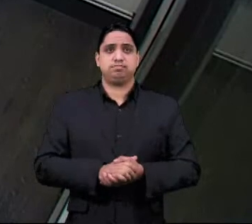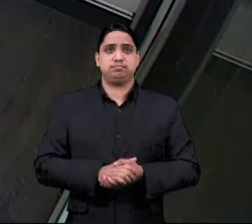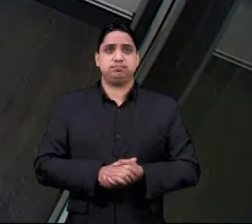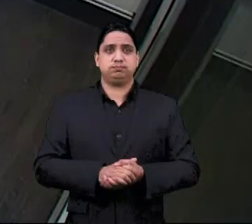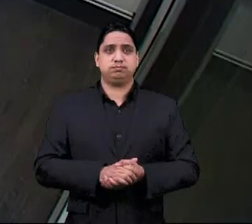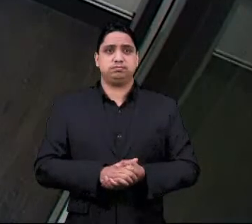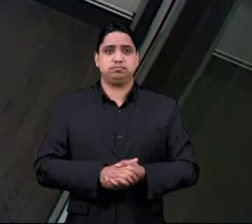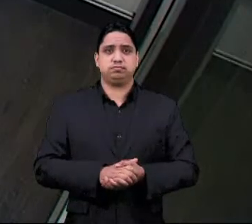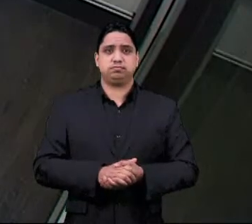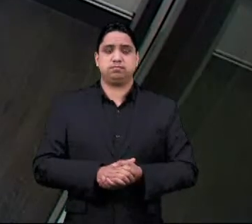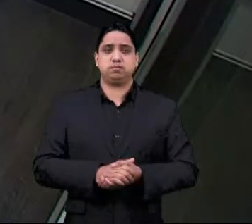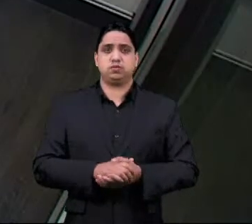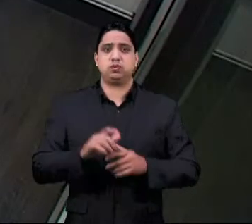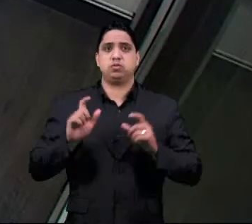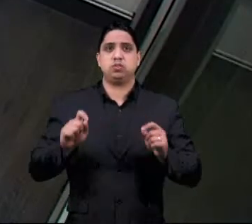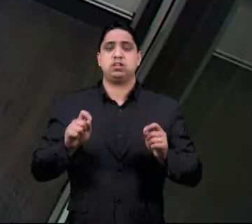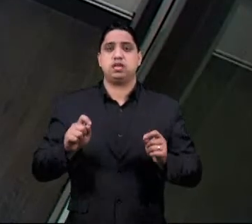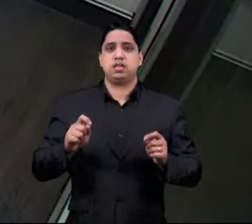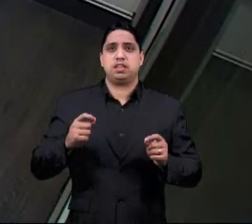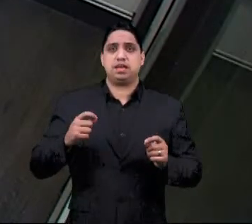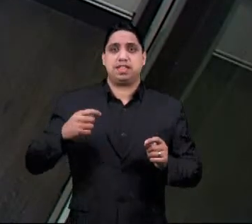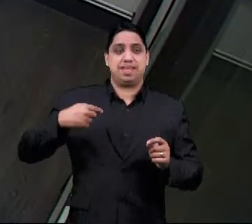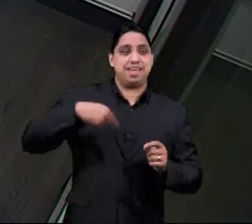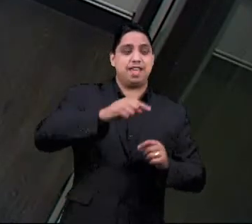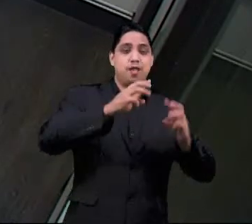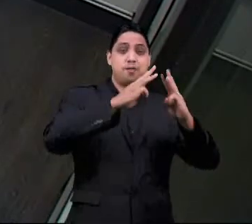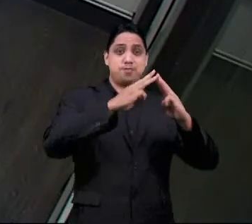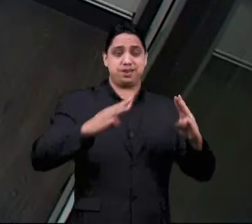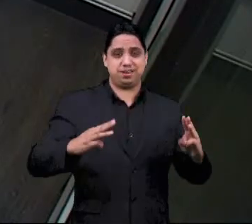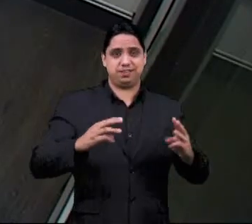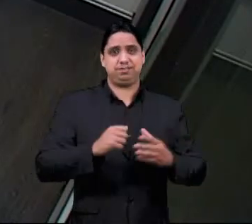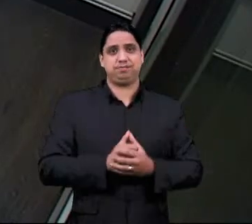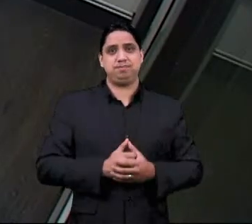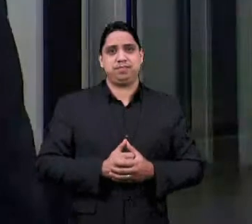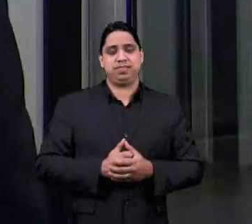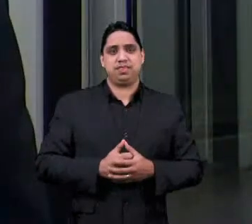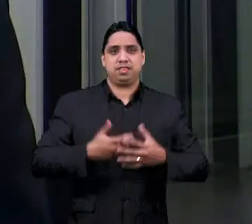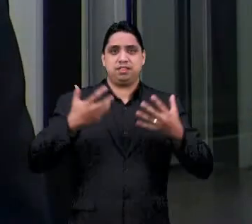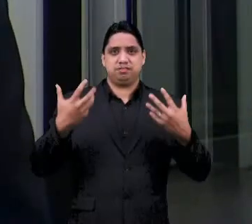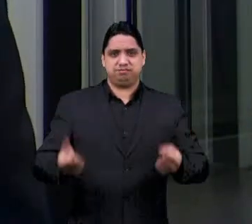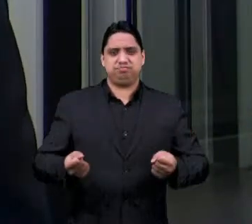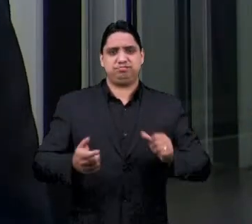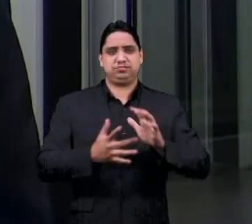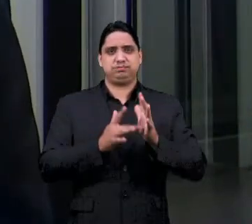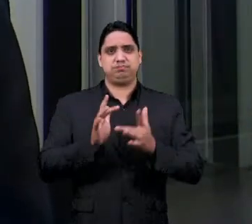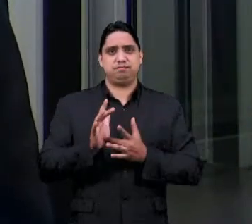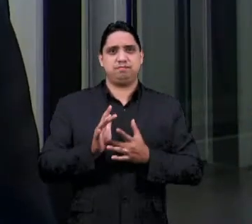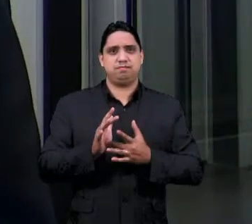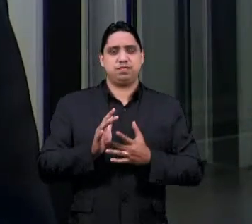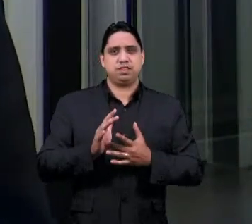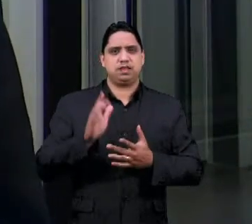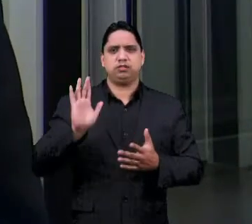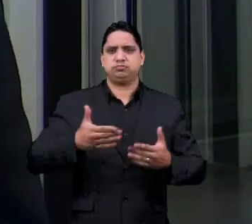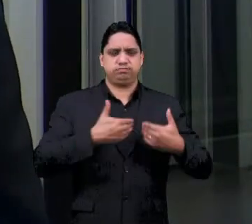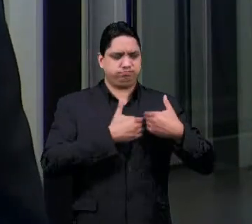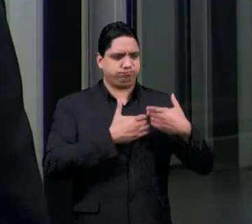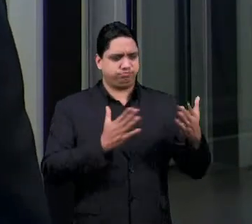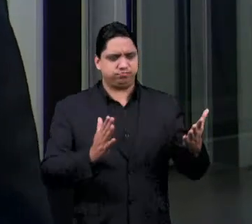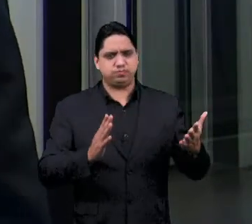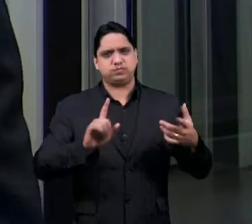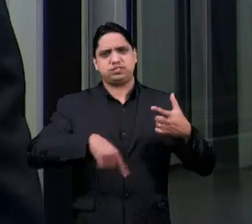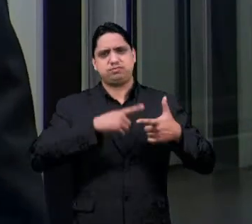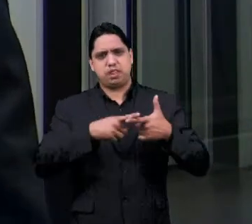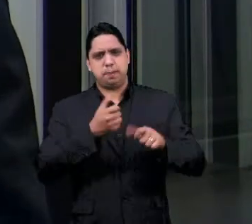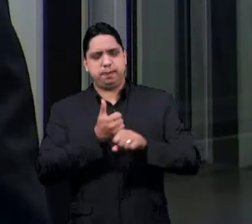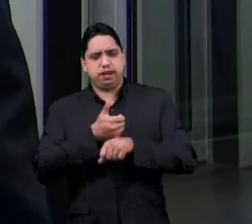que é a frequência ao Manaim. Então, desde que eu me converti, eu já fiz logo principiantes, logo em seguida, primeiro